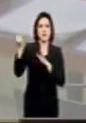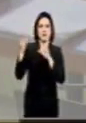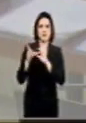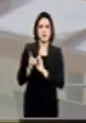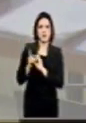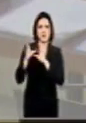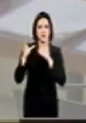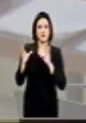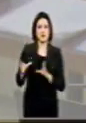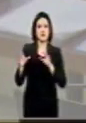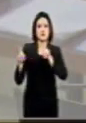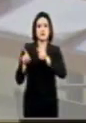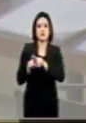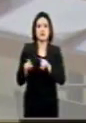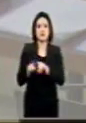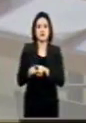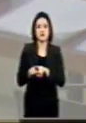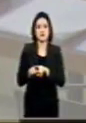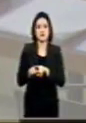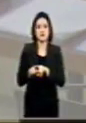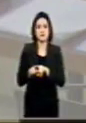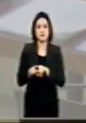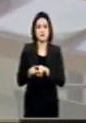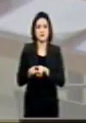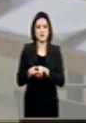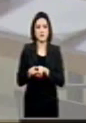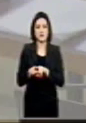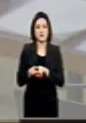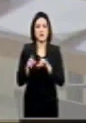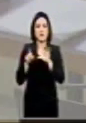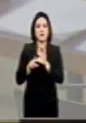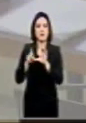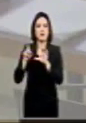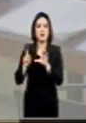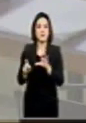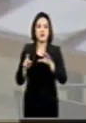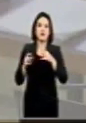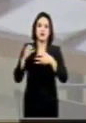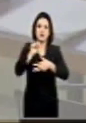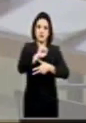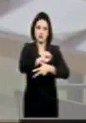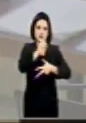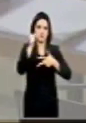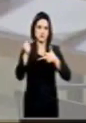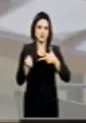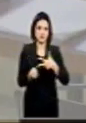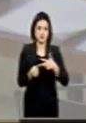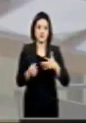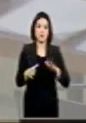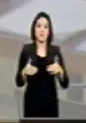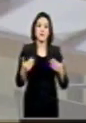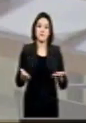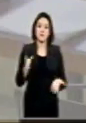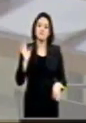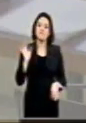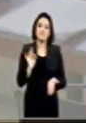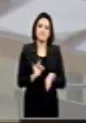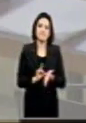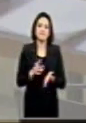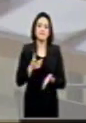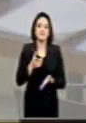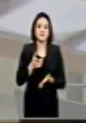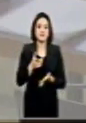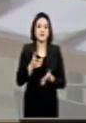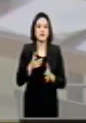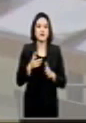bem como à relação independente e harmônica entre os poderes. Realmente, em tal